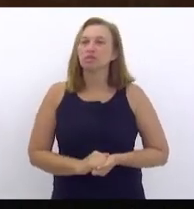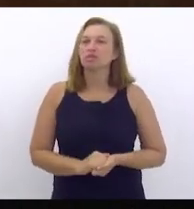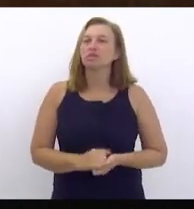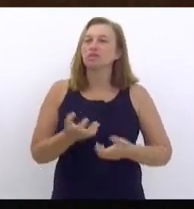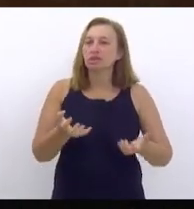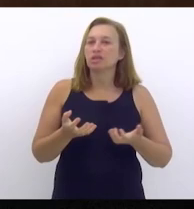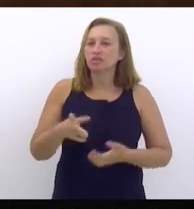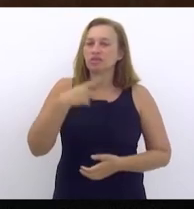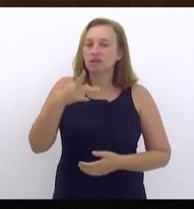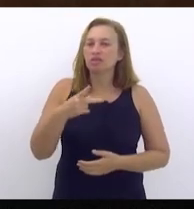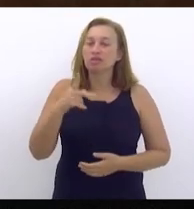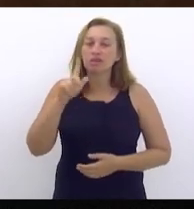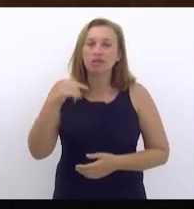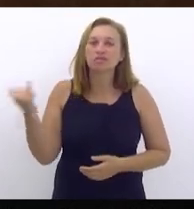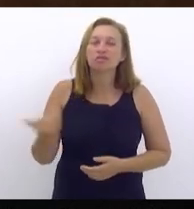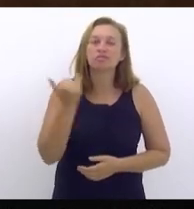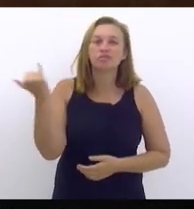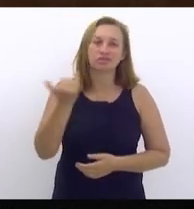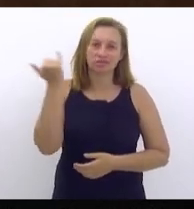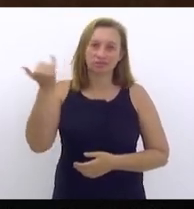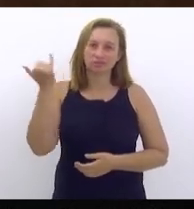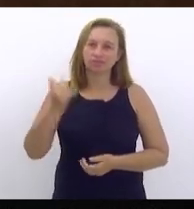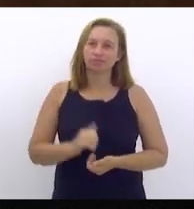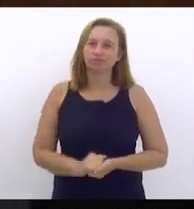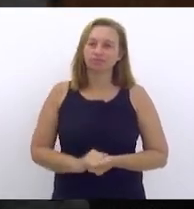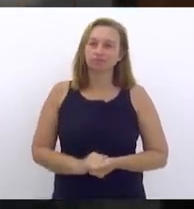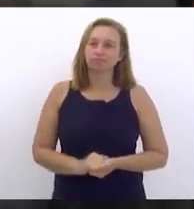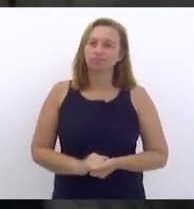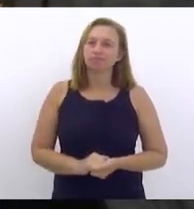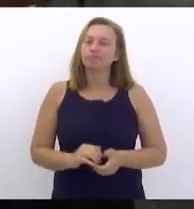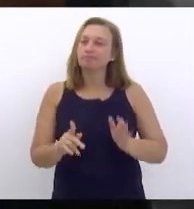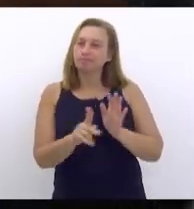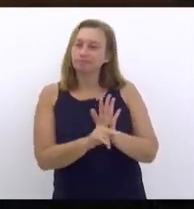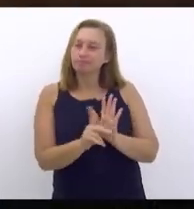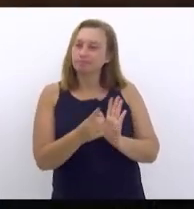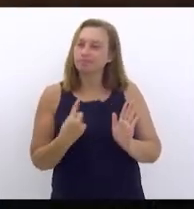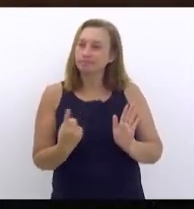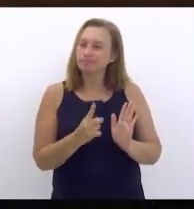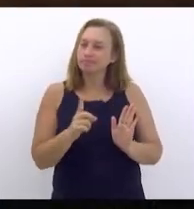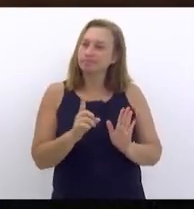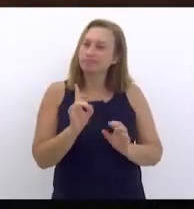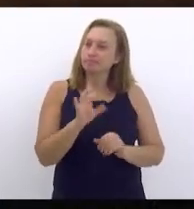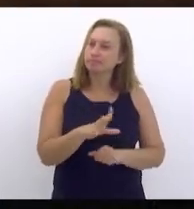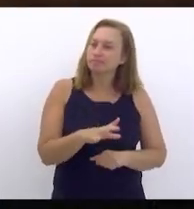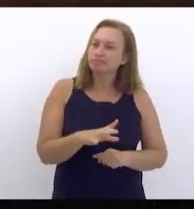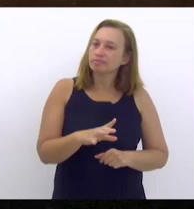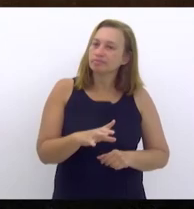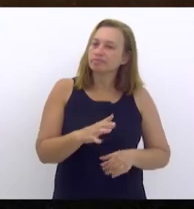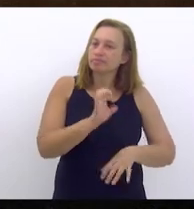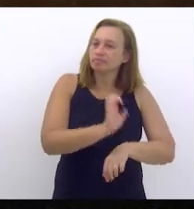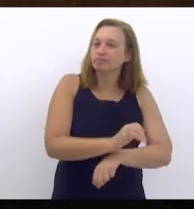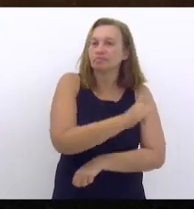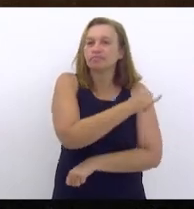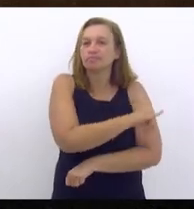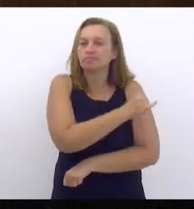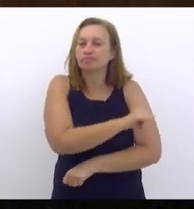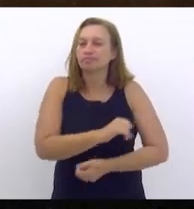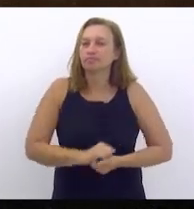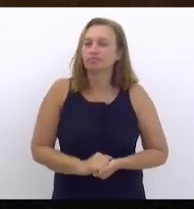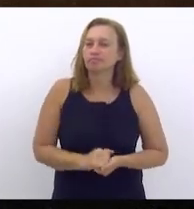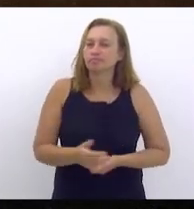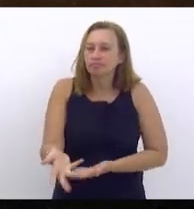Queria dizer o quão importante é o nosso projeto, não apenas porque ele estabelece, no âmbito do Estado do Rio de Janeiro,